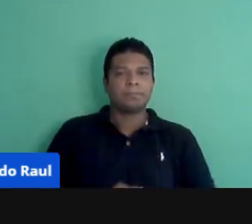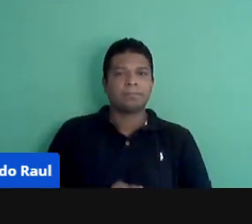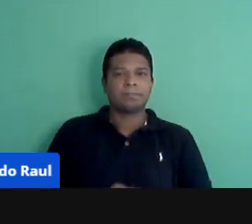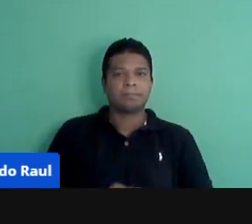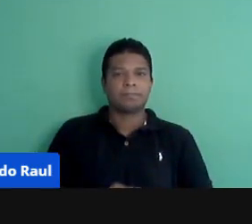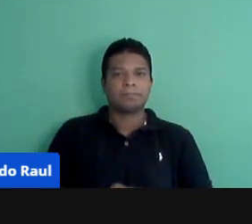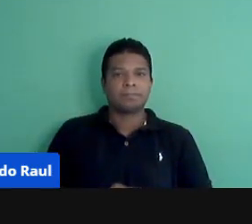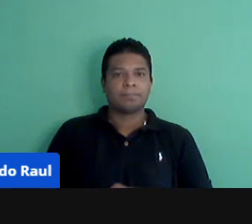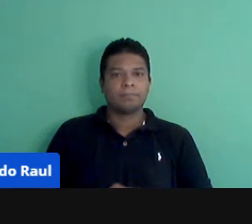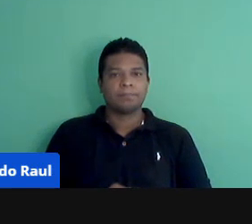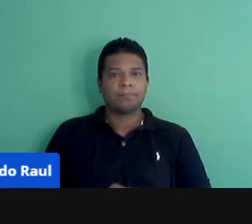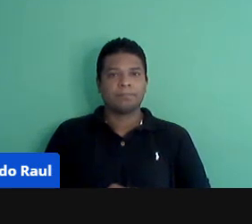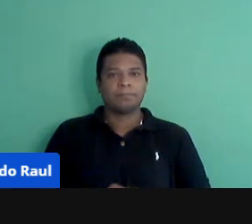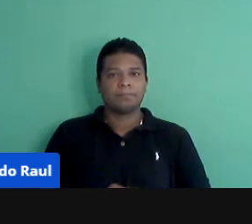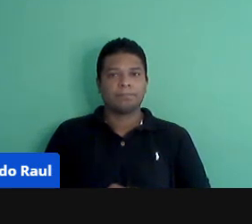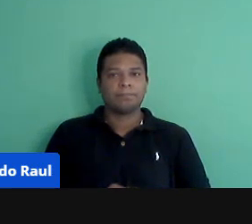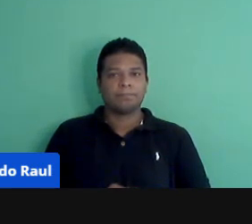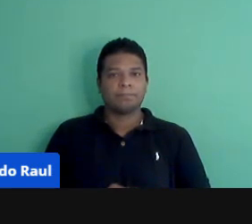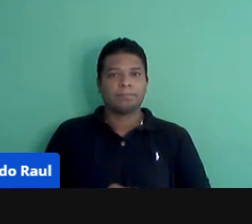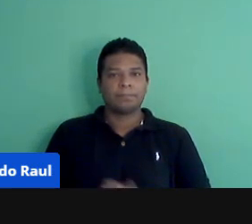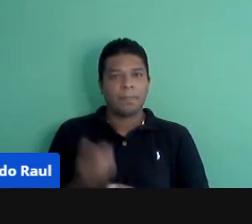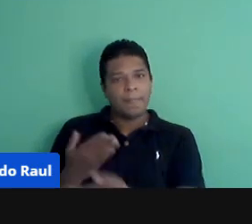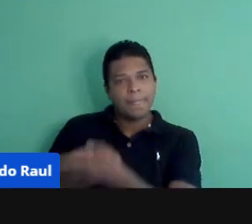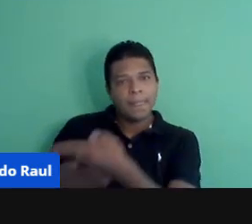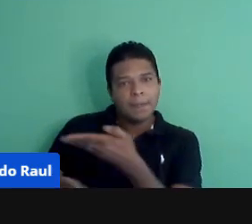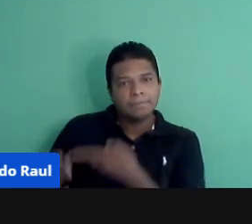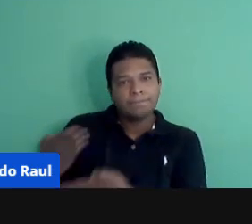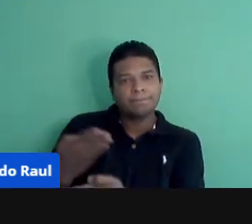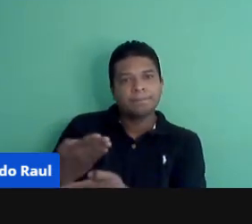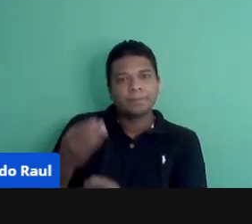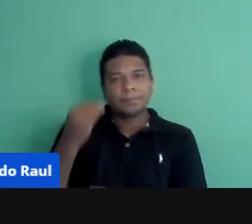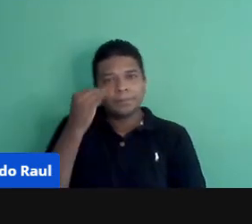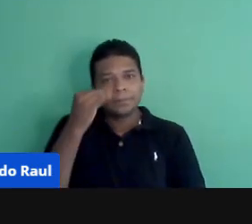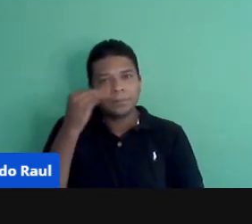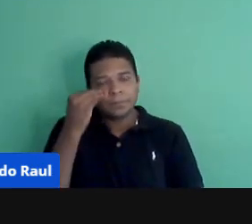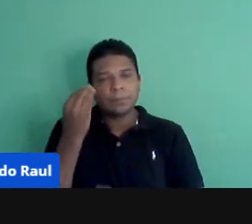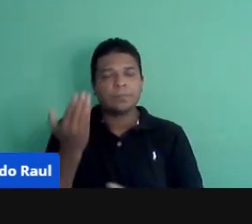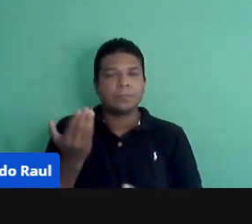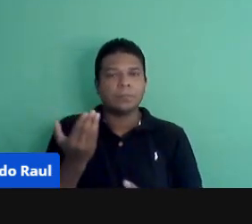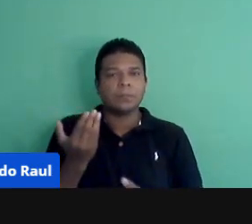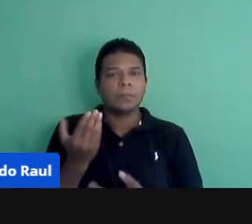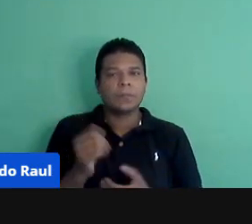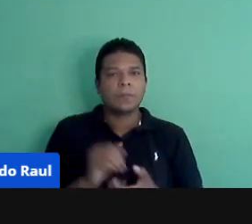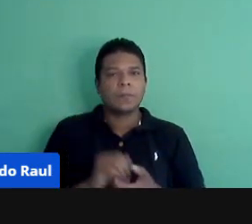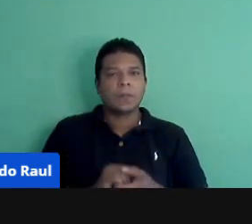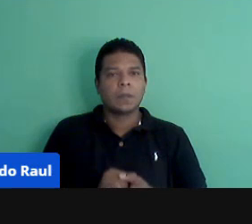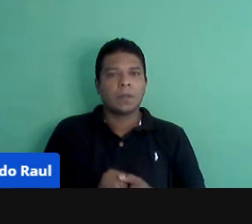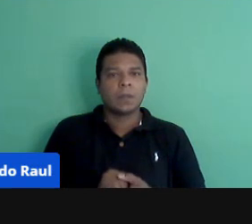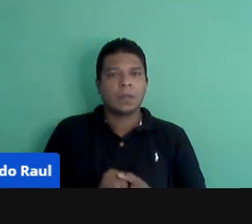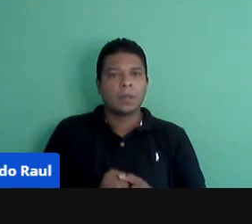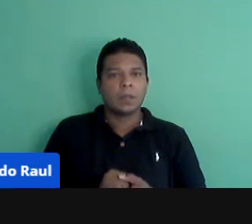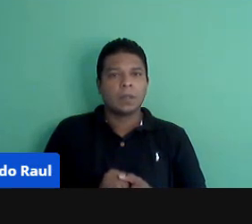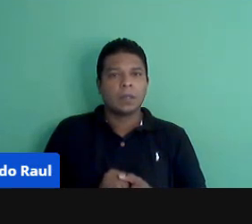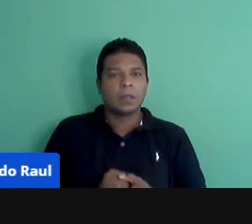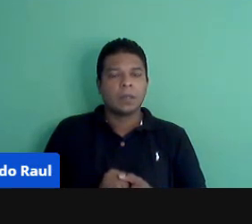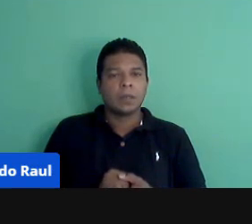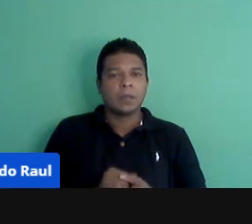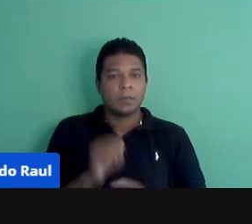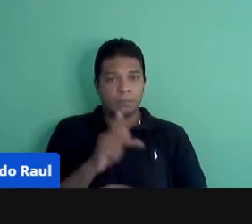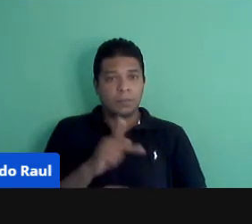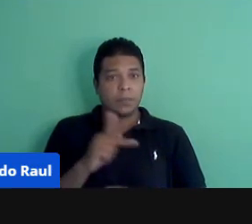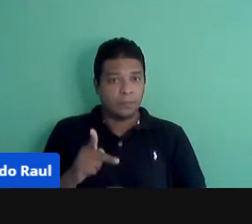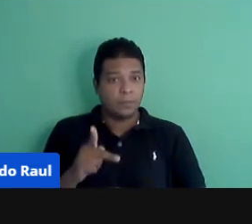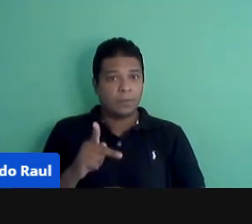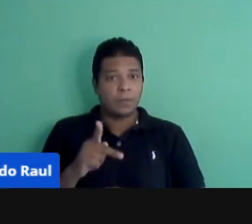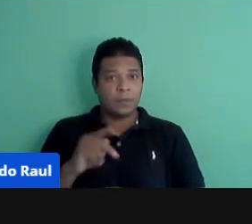Então, nessa troca de experiências aqui, eu pude, por meio aí da fala da professora